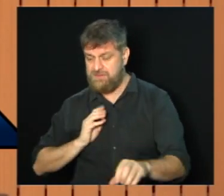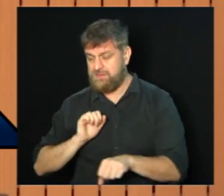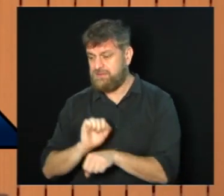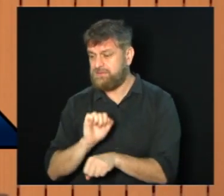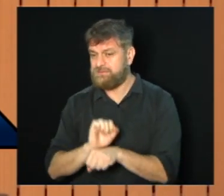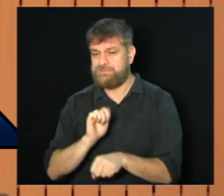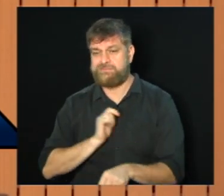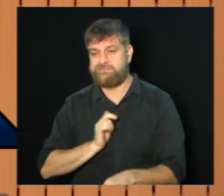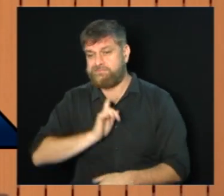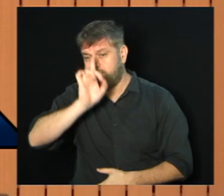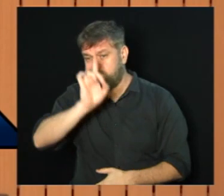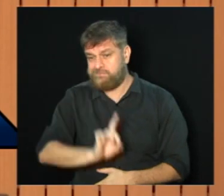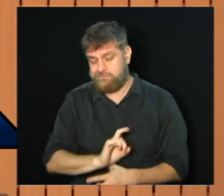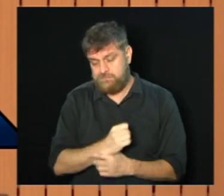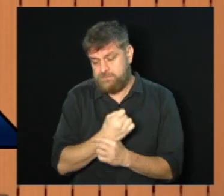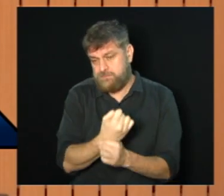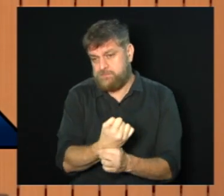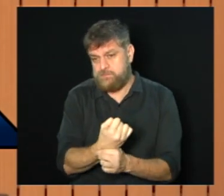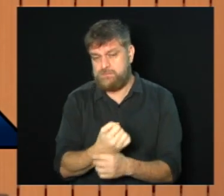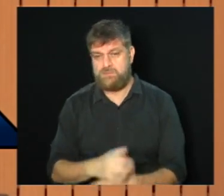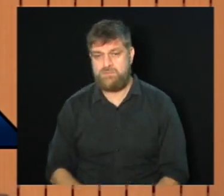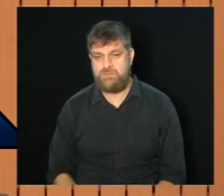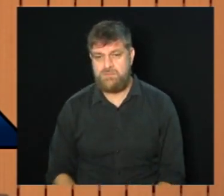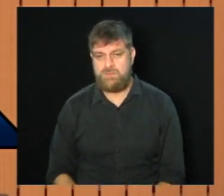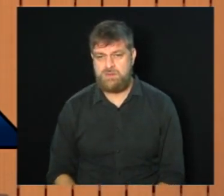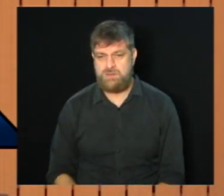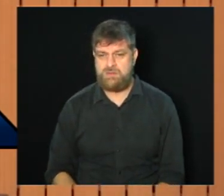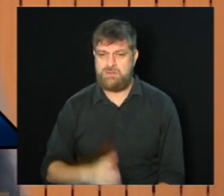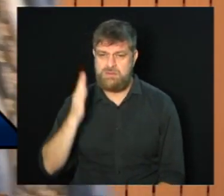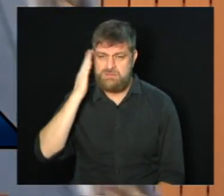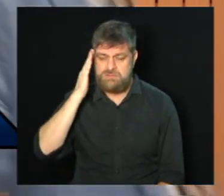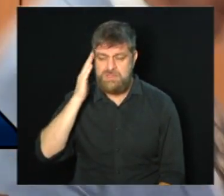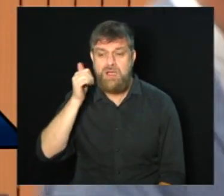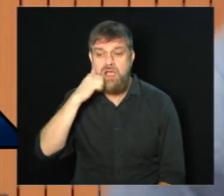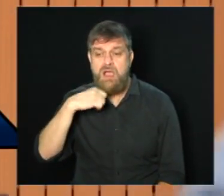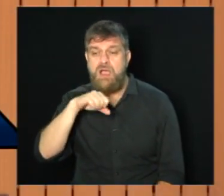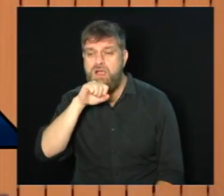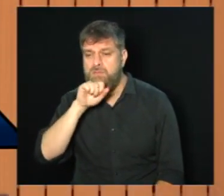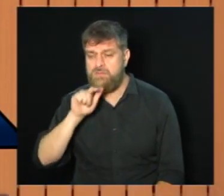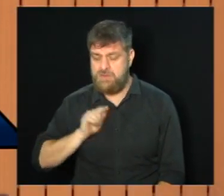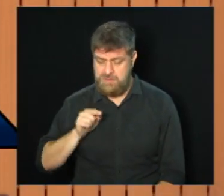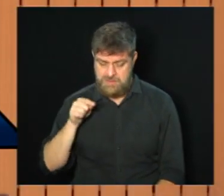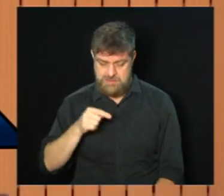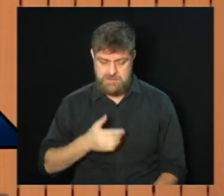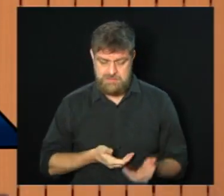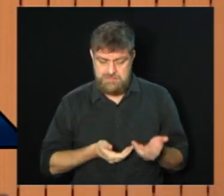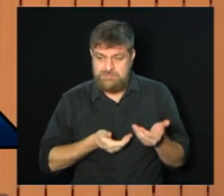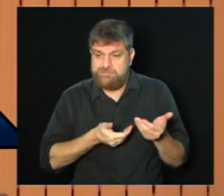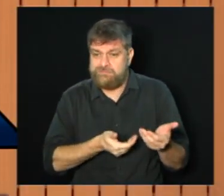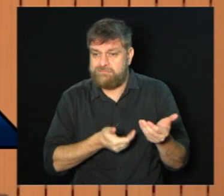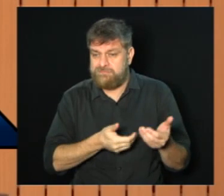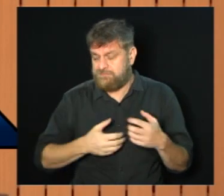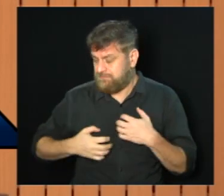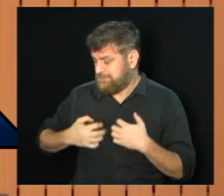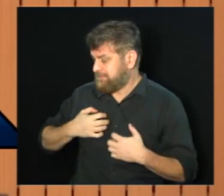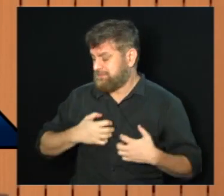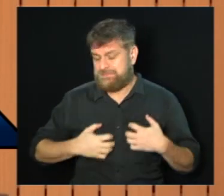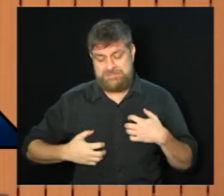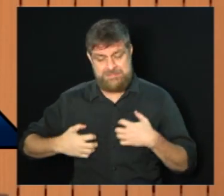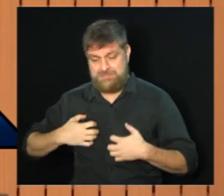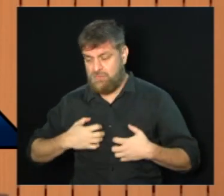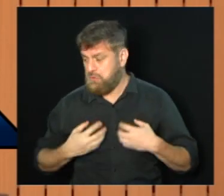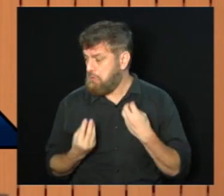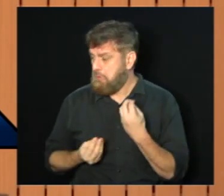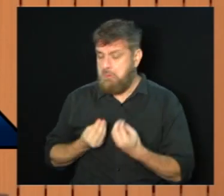direito garantido. Obviamente, as mães dessas crianças, elas estão aflitas,